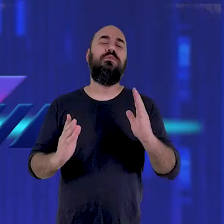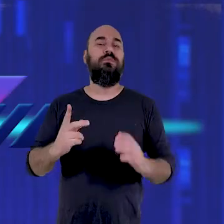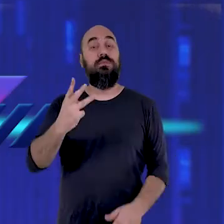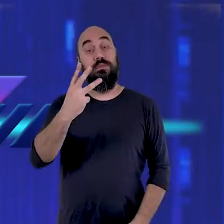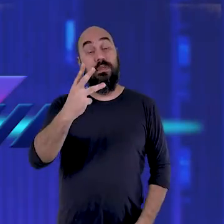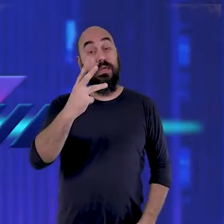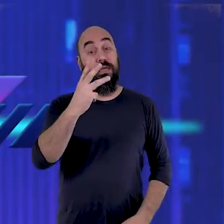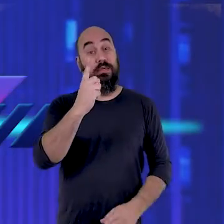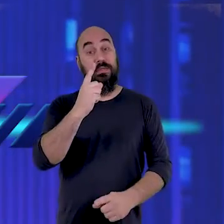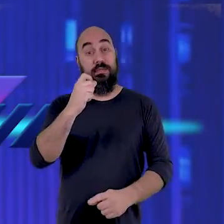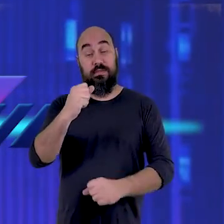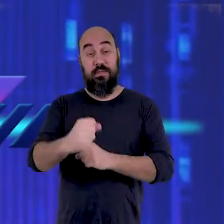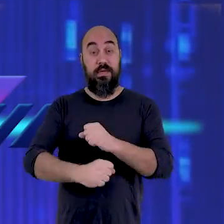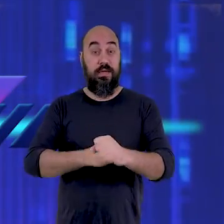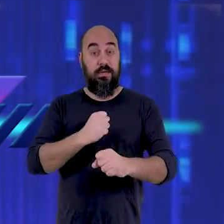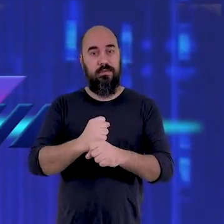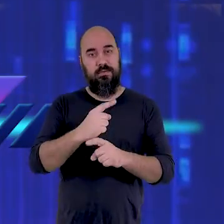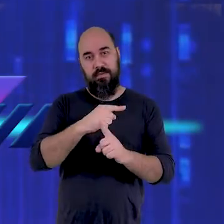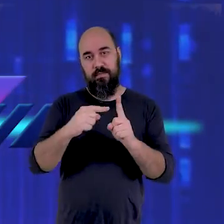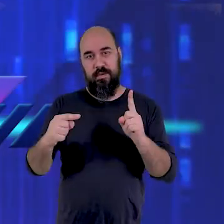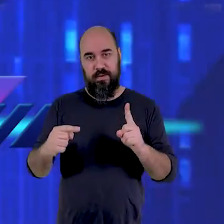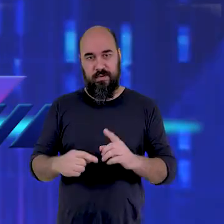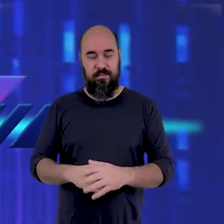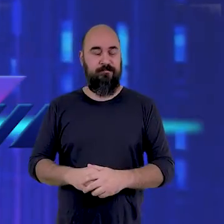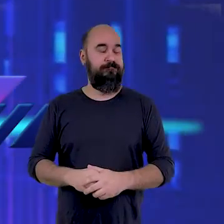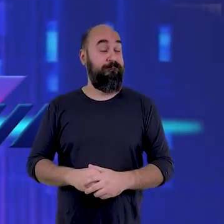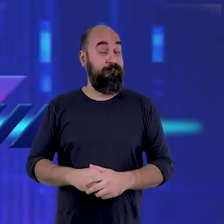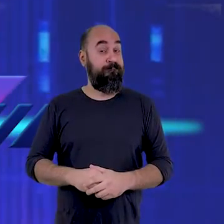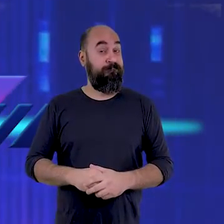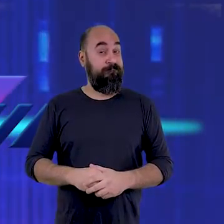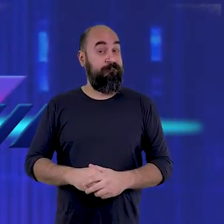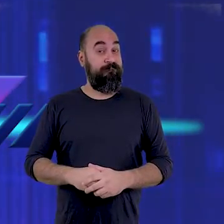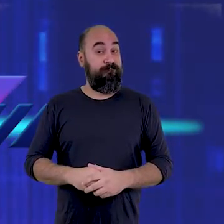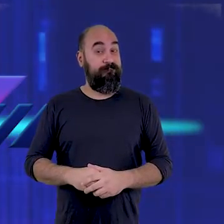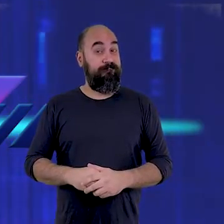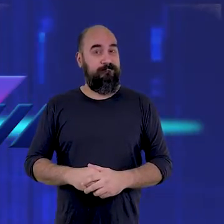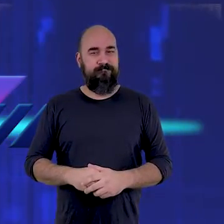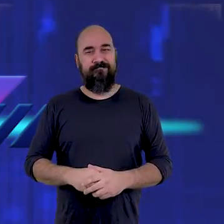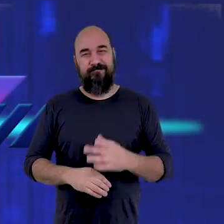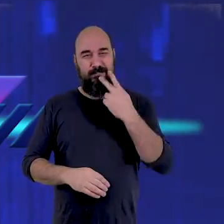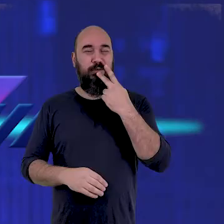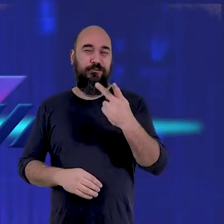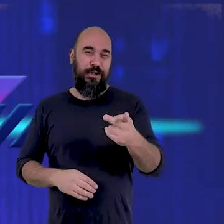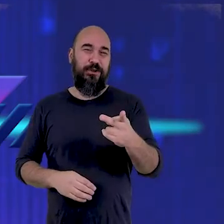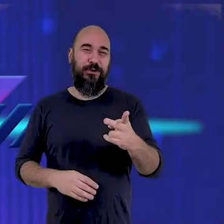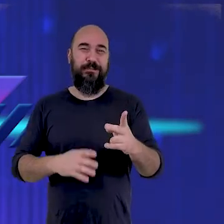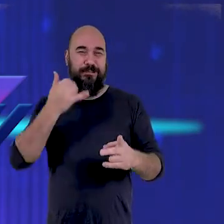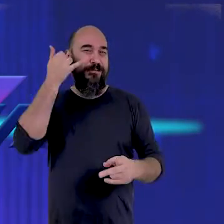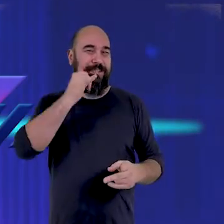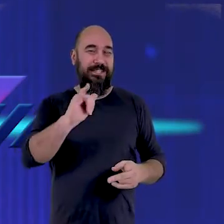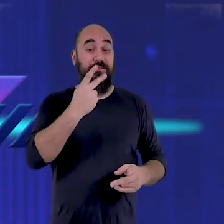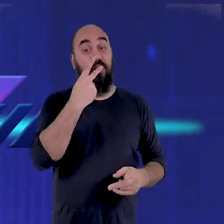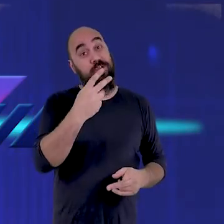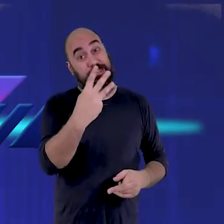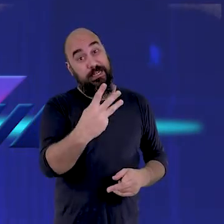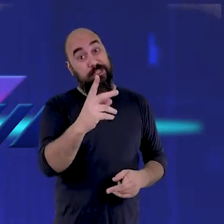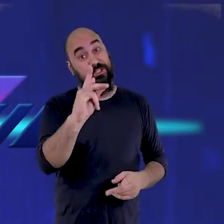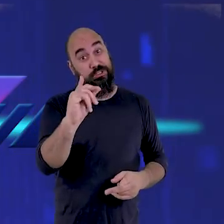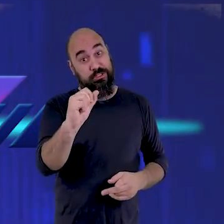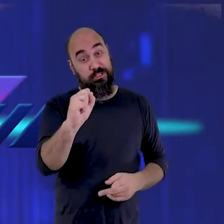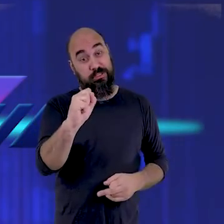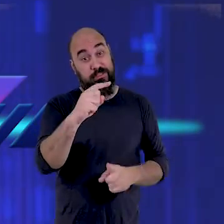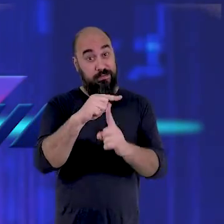período trágico de perseguição à religião. A profecia falou de 3 dias e meio, que na